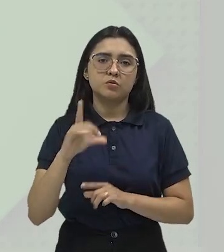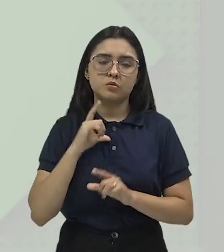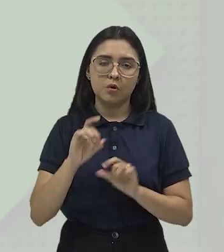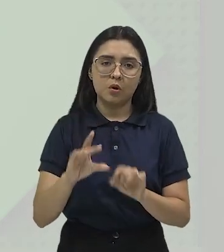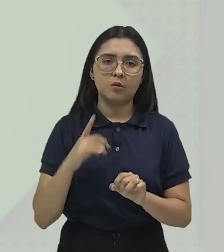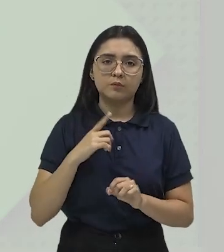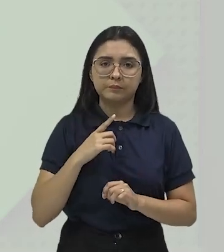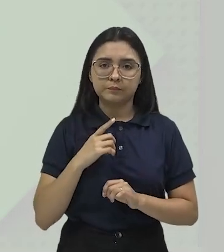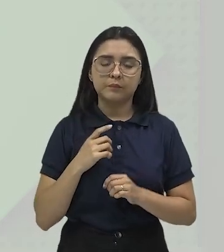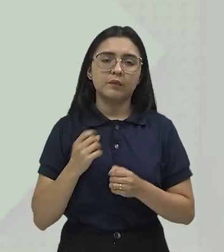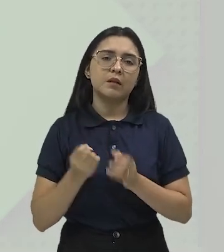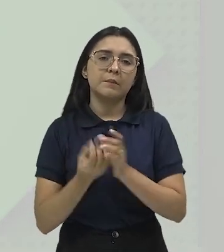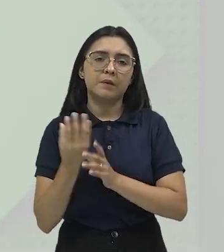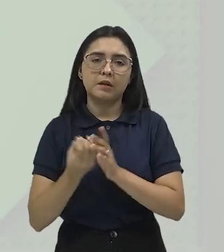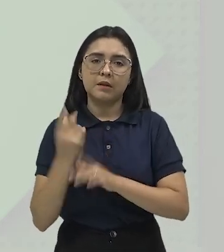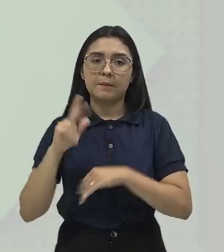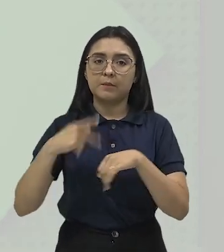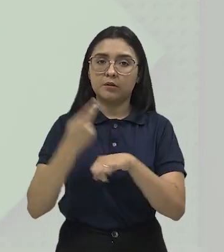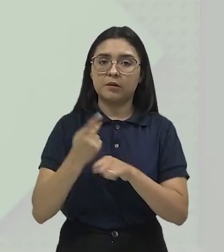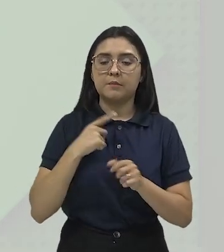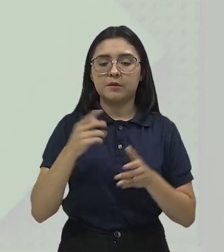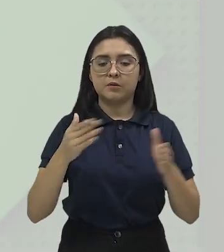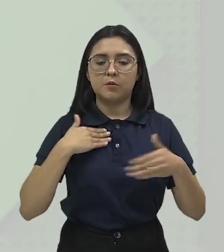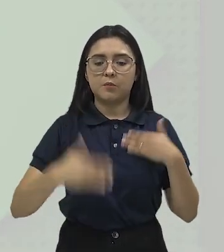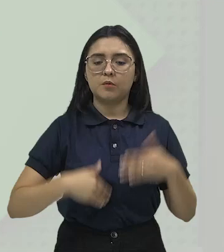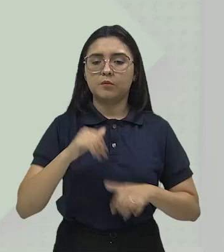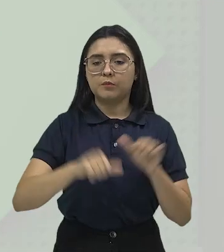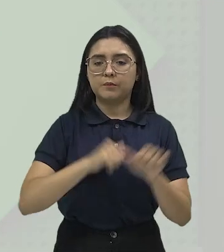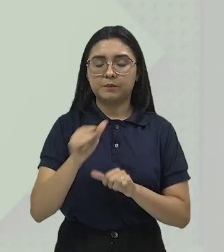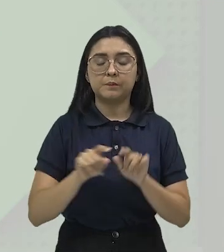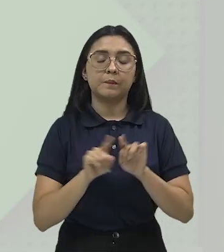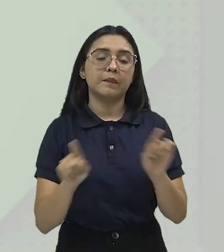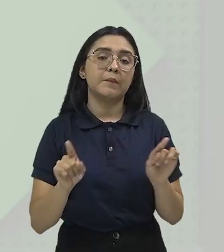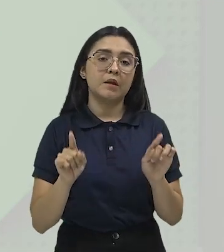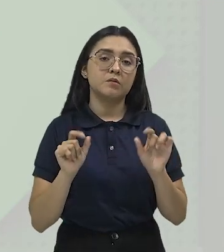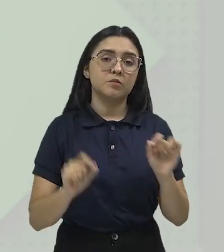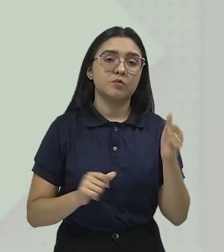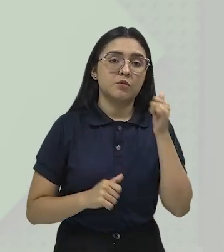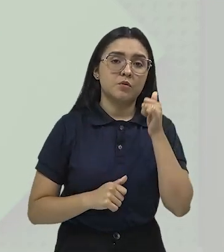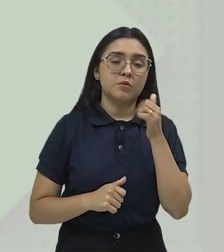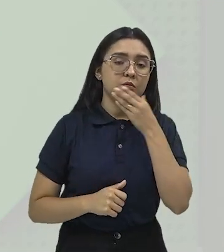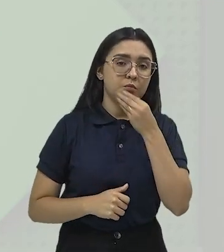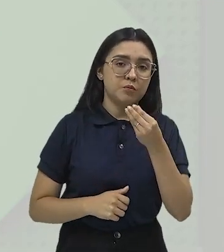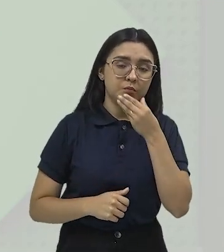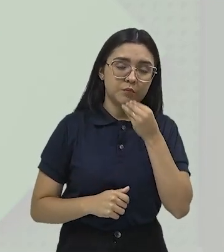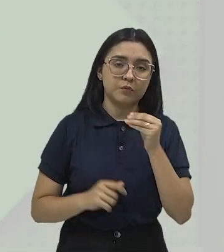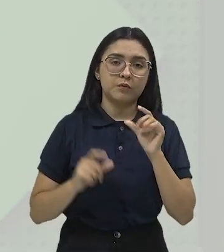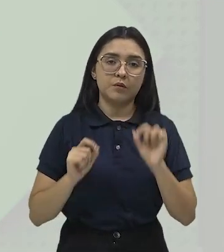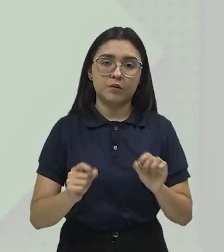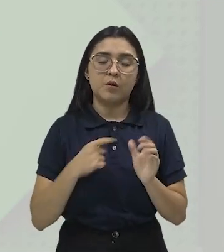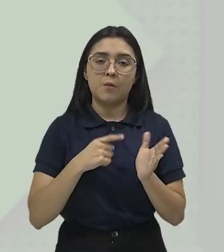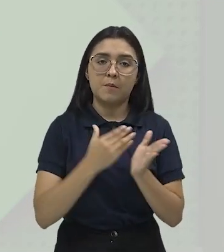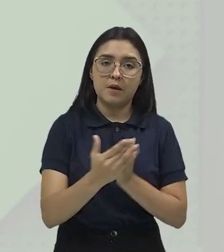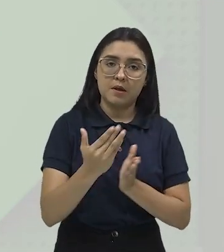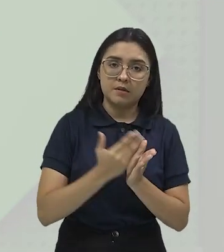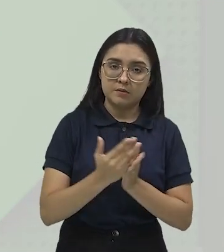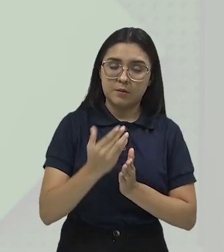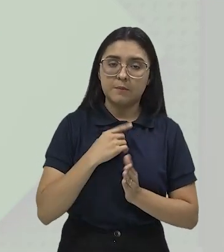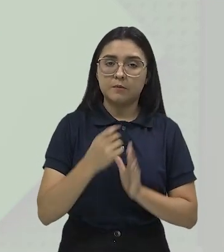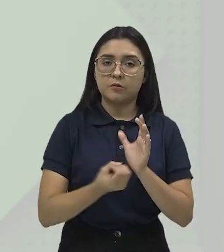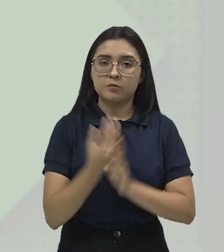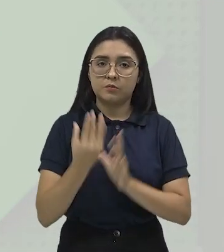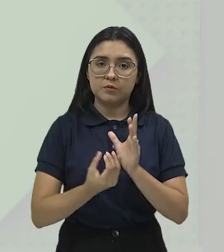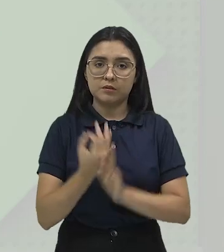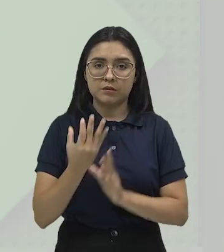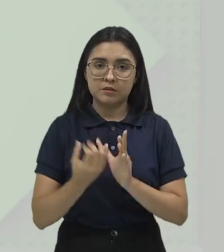puberdade. Já os meninos começarão a produzir os espermatozoides a partir da puberdade e aí então que essas